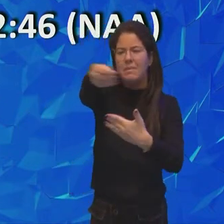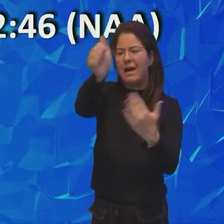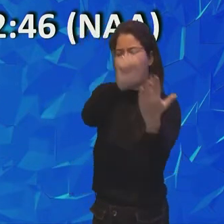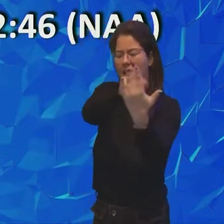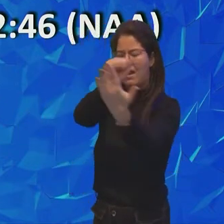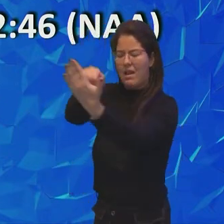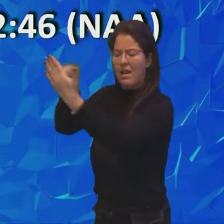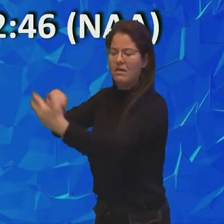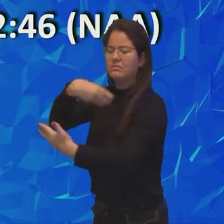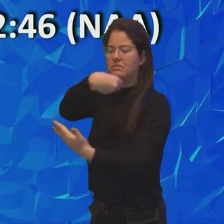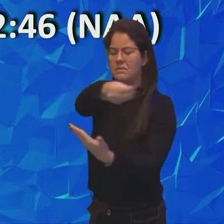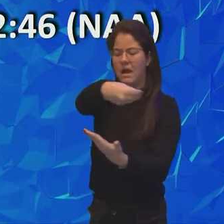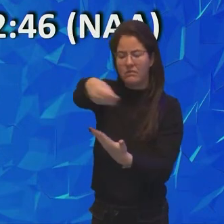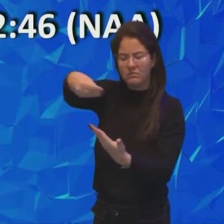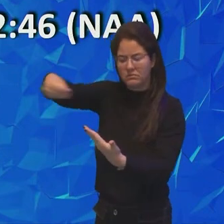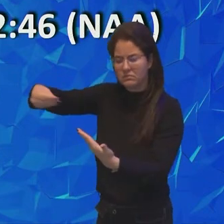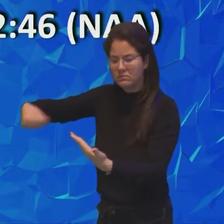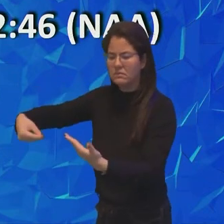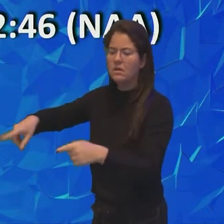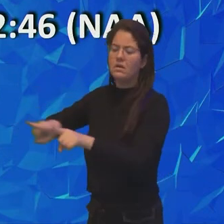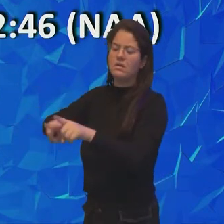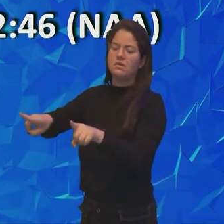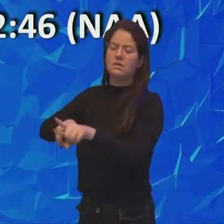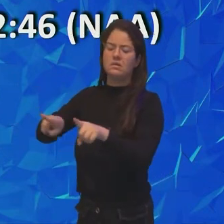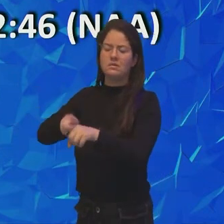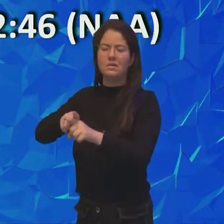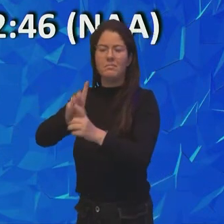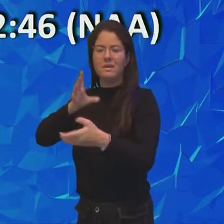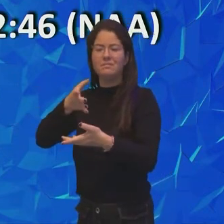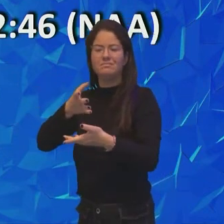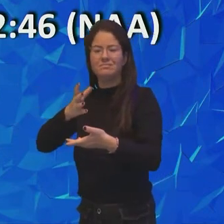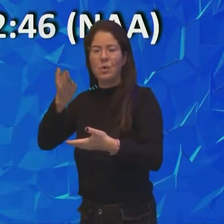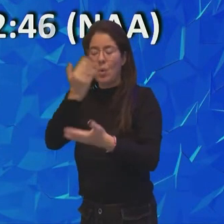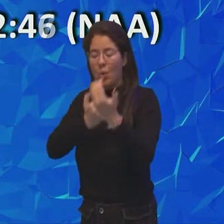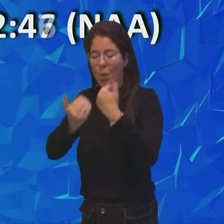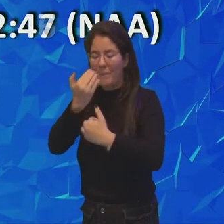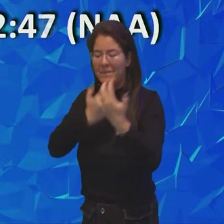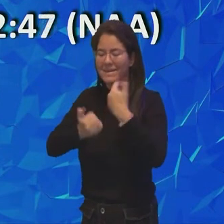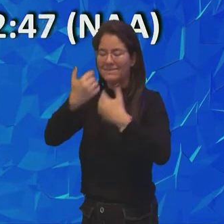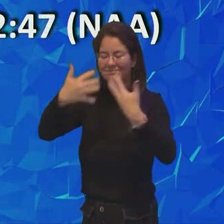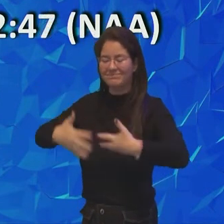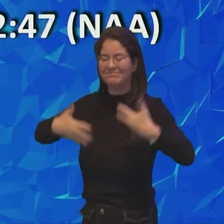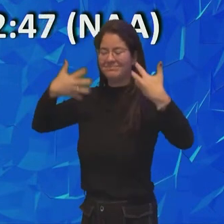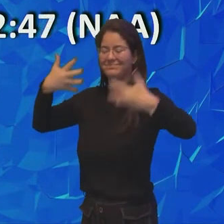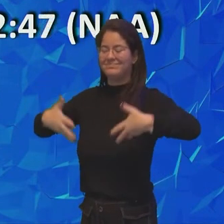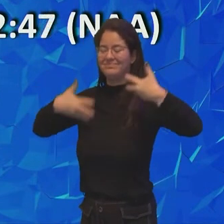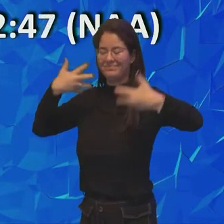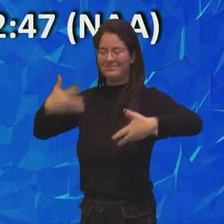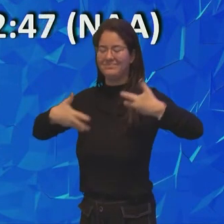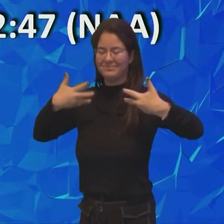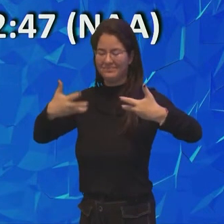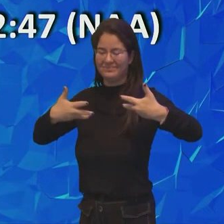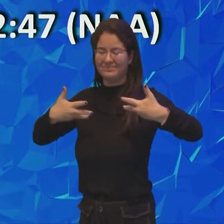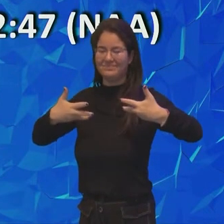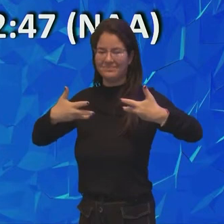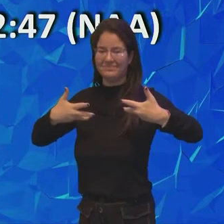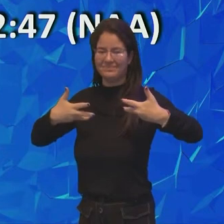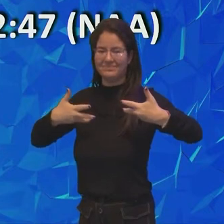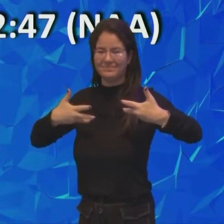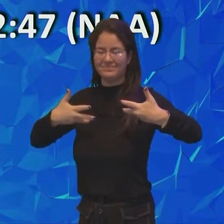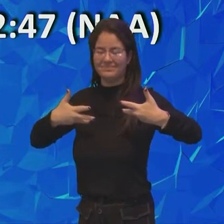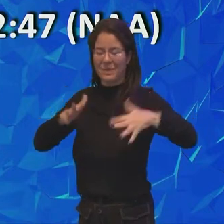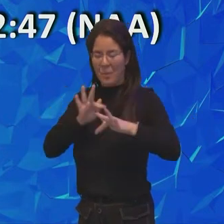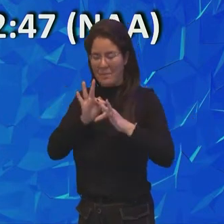as suas refeições com alegria e singeleza de coração, louvando a Deus